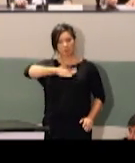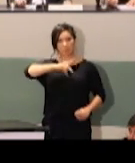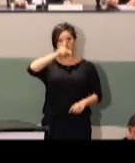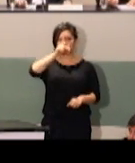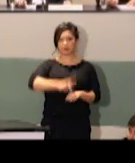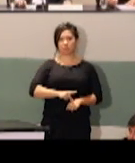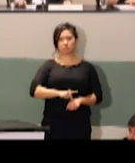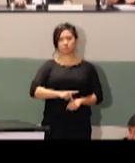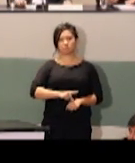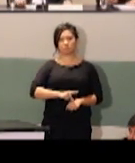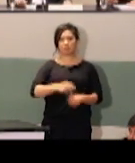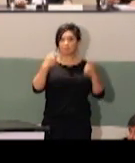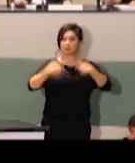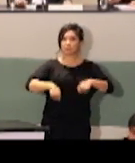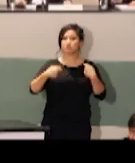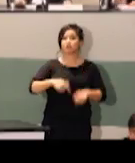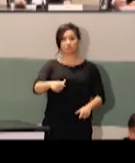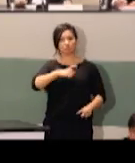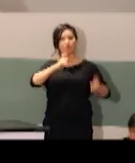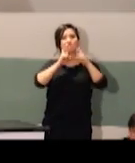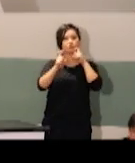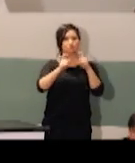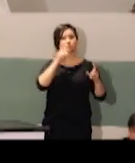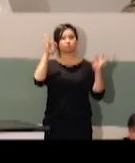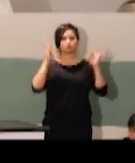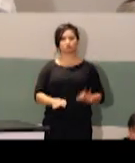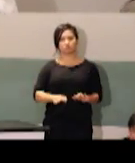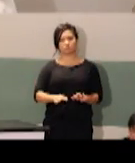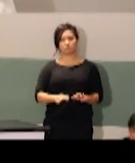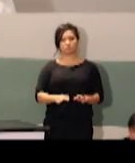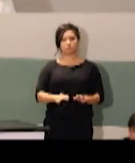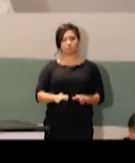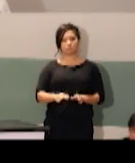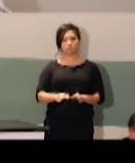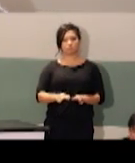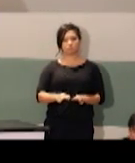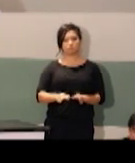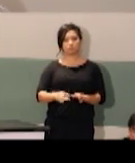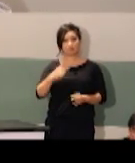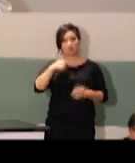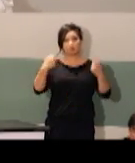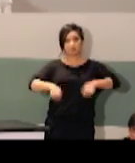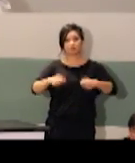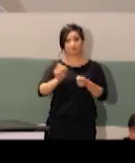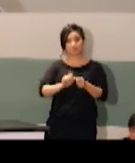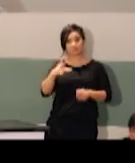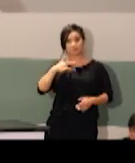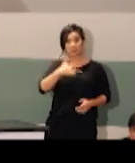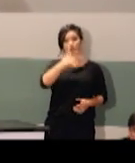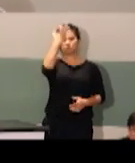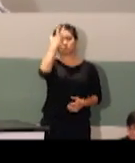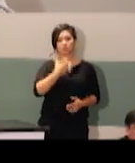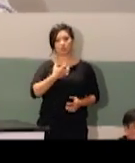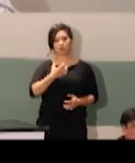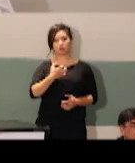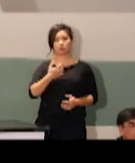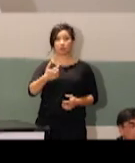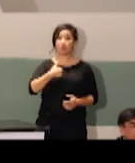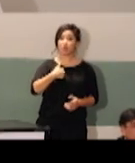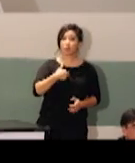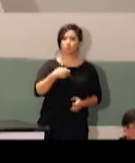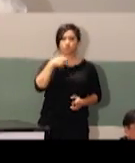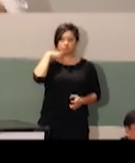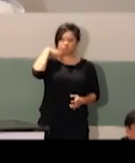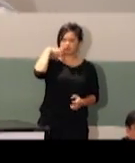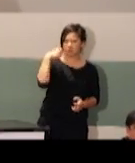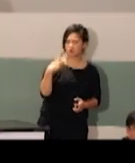que precisa é ter gestão. O que precisa é fazer com que a saúde seja levada a sério. Eu teria